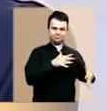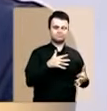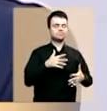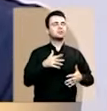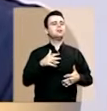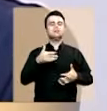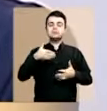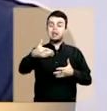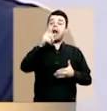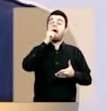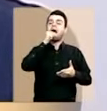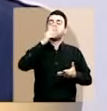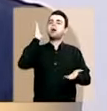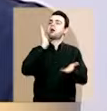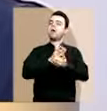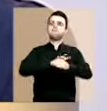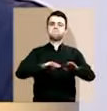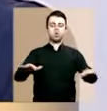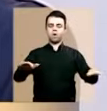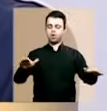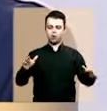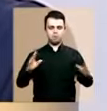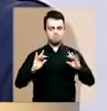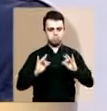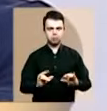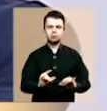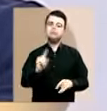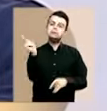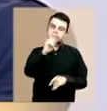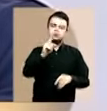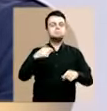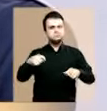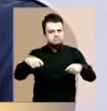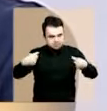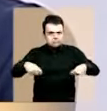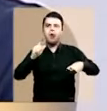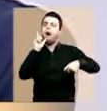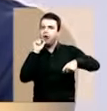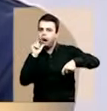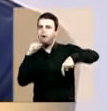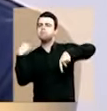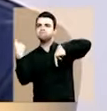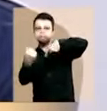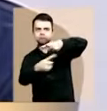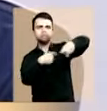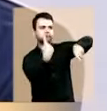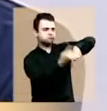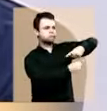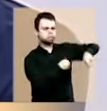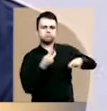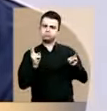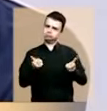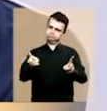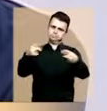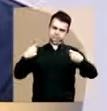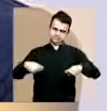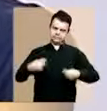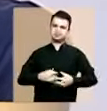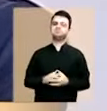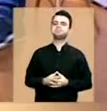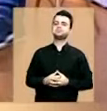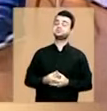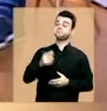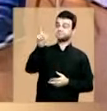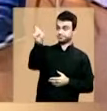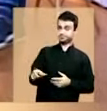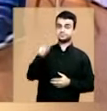pode acabar com a água, né? A gente tem que deixar que a água, continuar o ciclo natural da água, né? Preservar o ciclo natural da água, esse é o grande ponto.